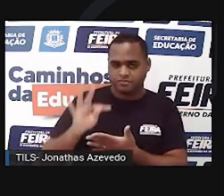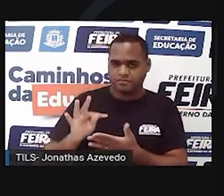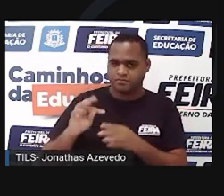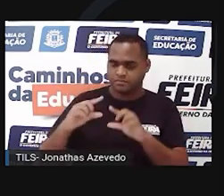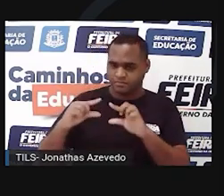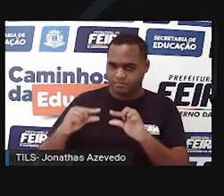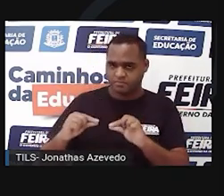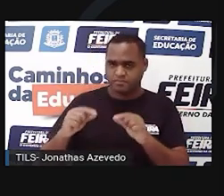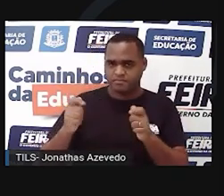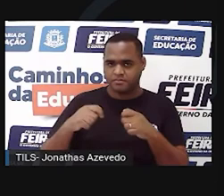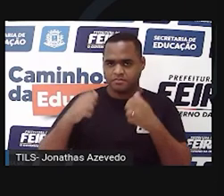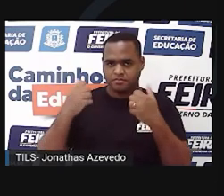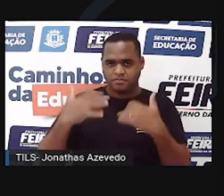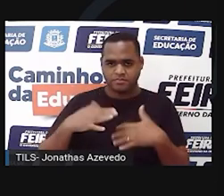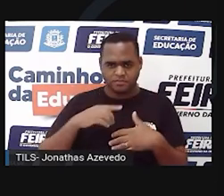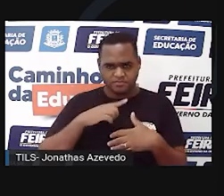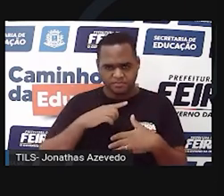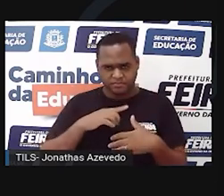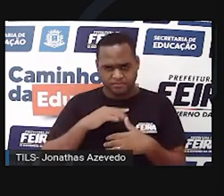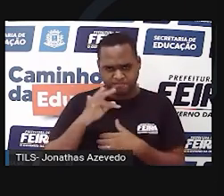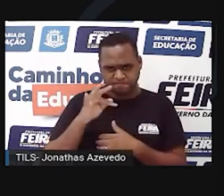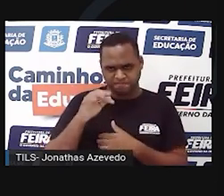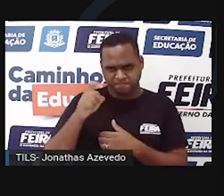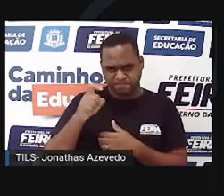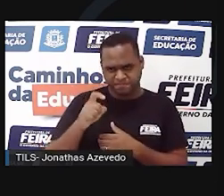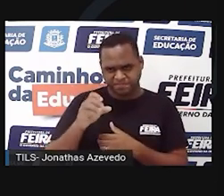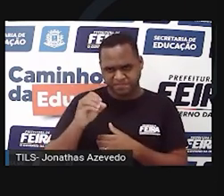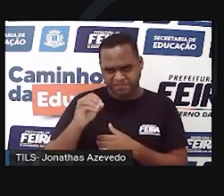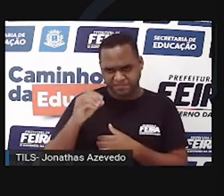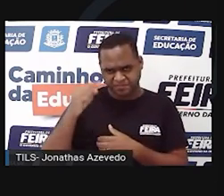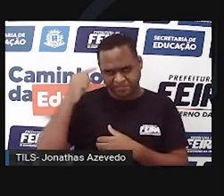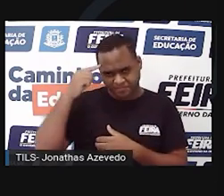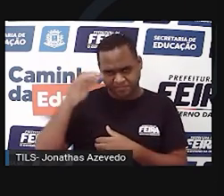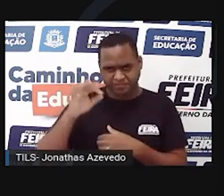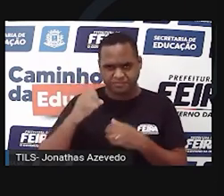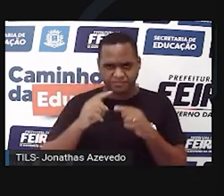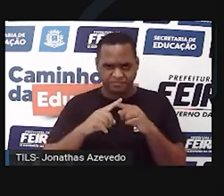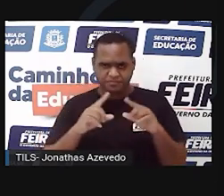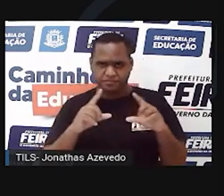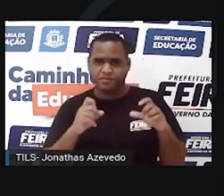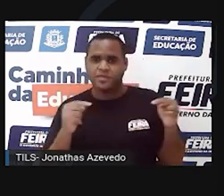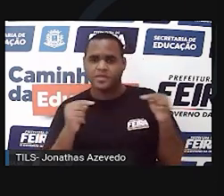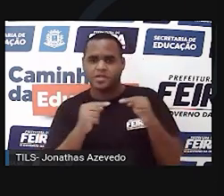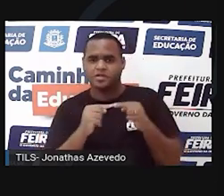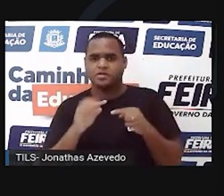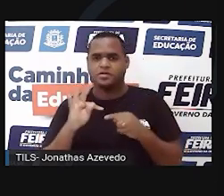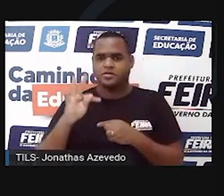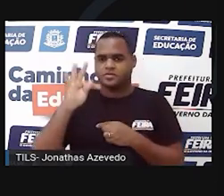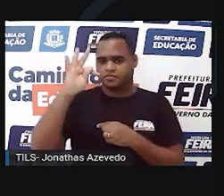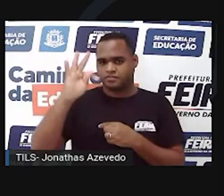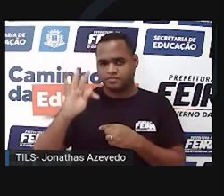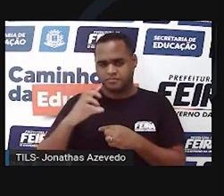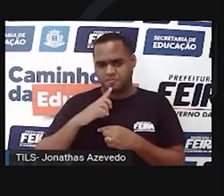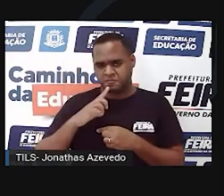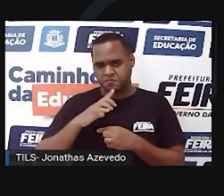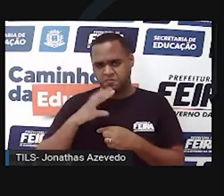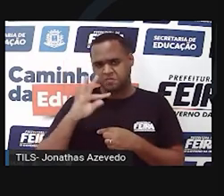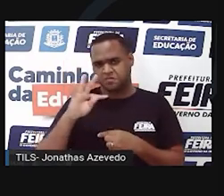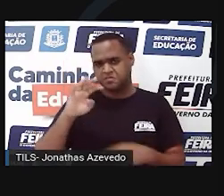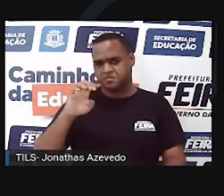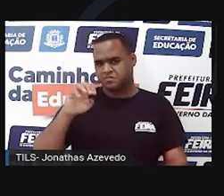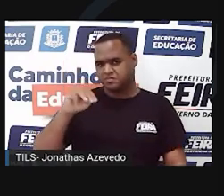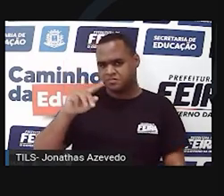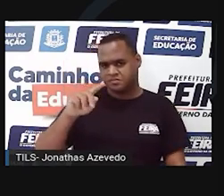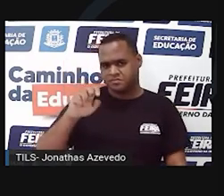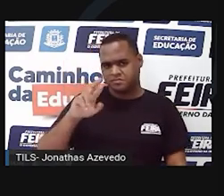que chamamos de frio. E morno é um meio termo, né? Não está nem tão quente e